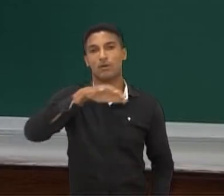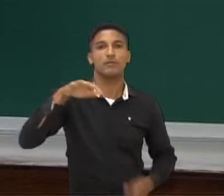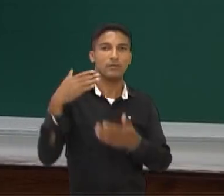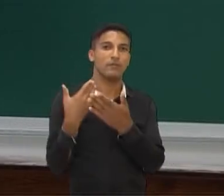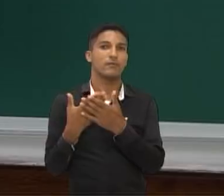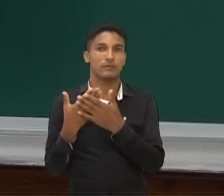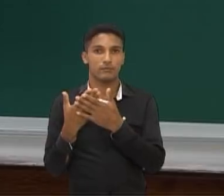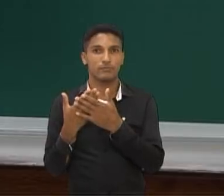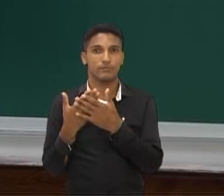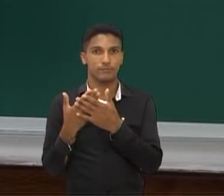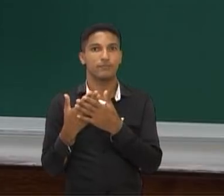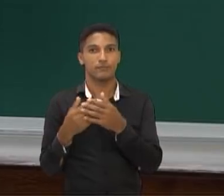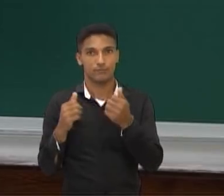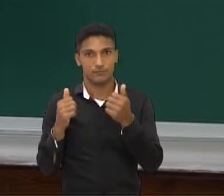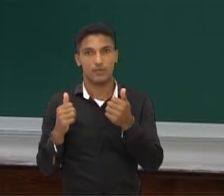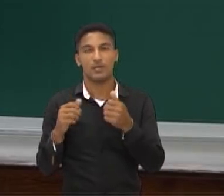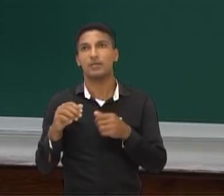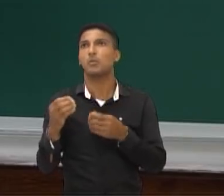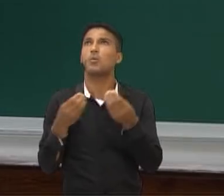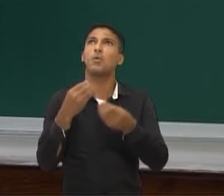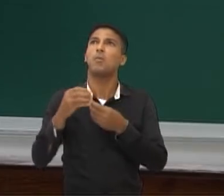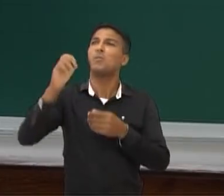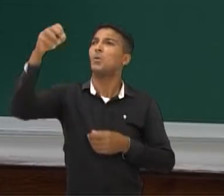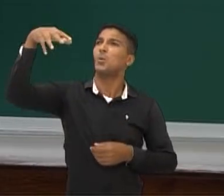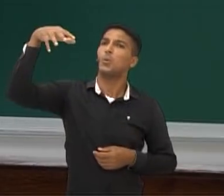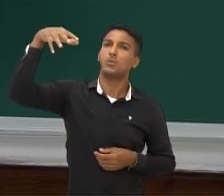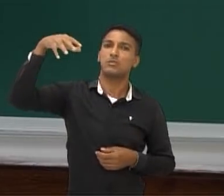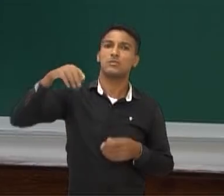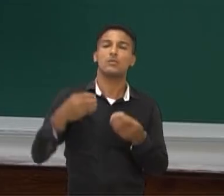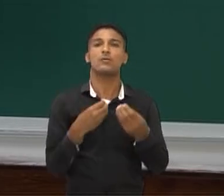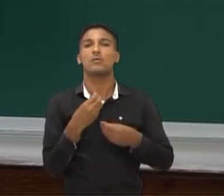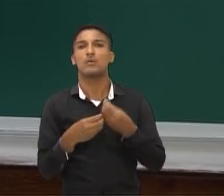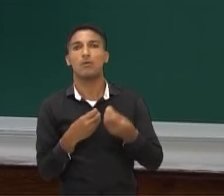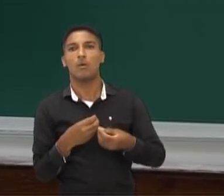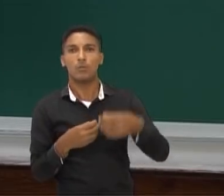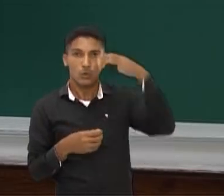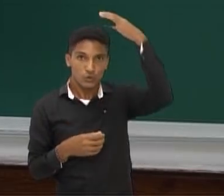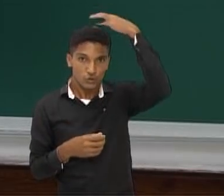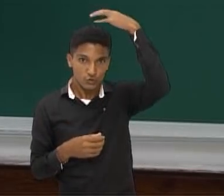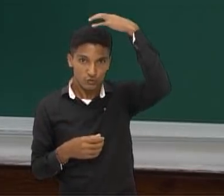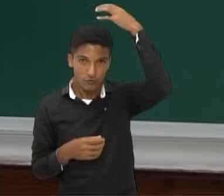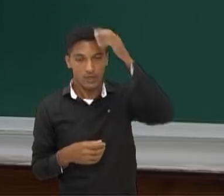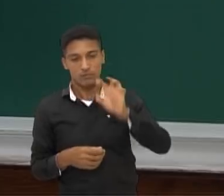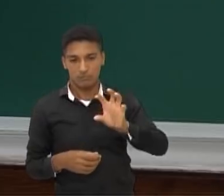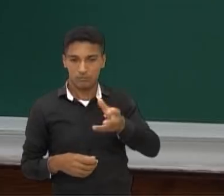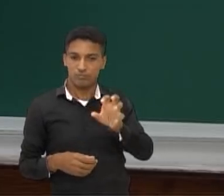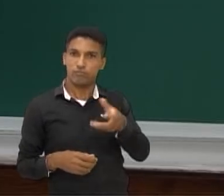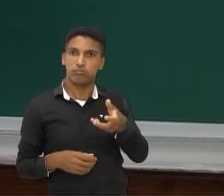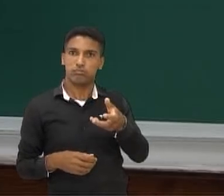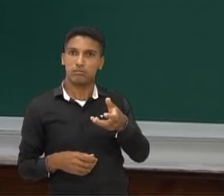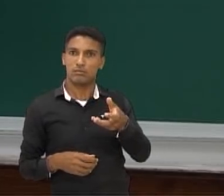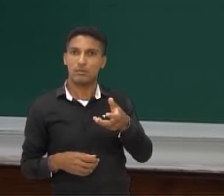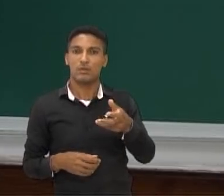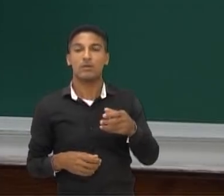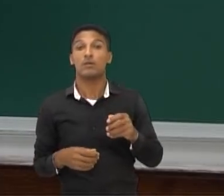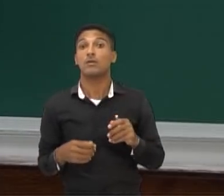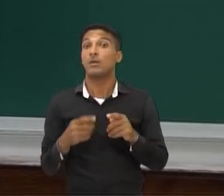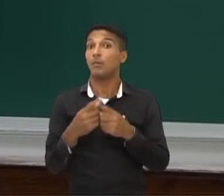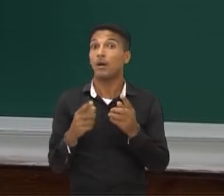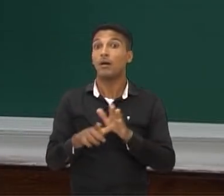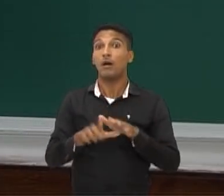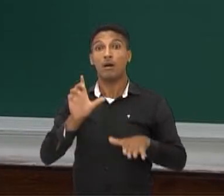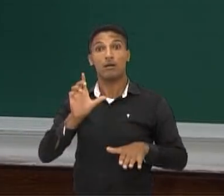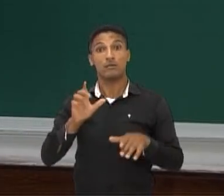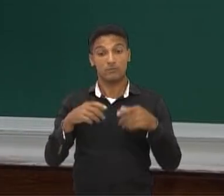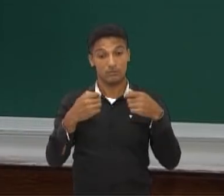Mas para você estudar a eletricidade, você tem que entender o átomo. Você tem que entender como é que funciona